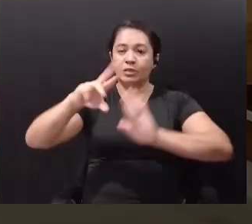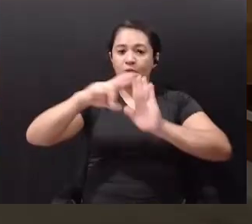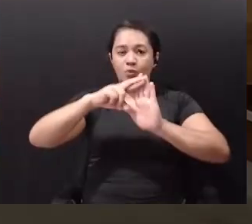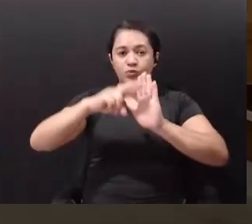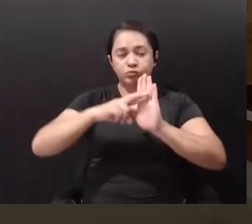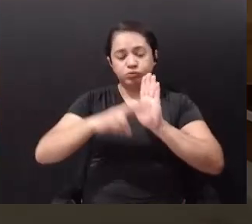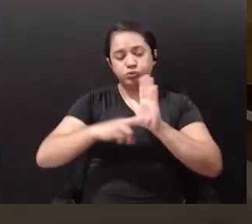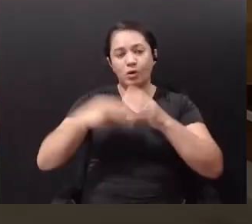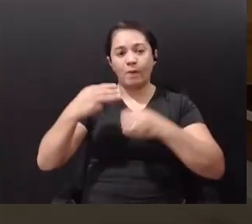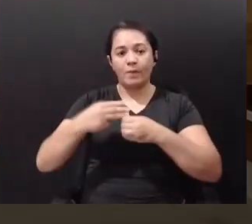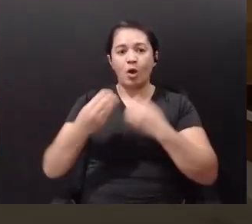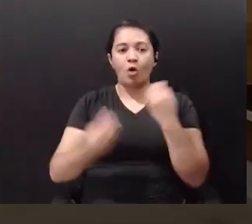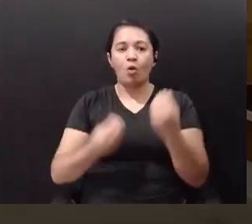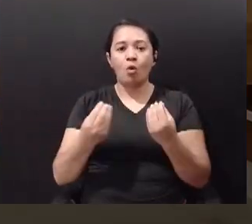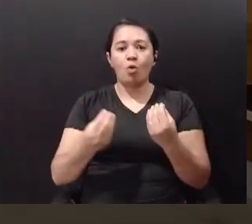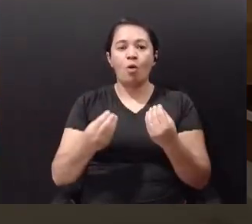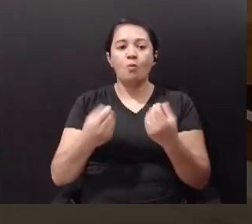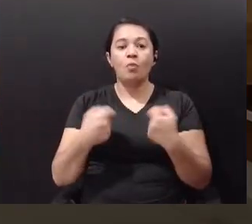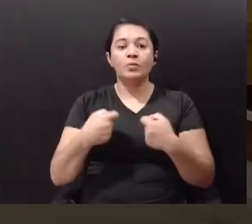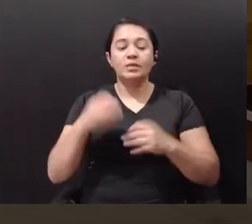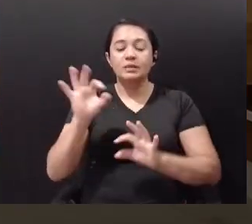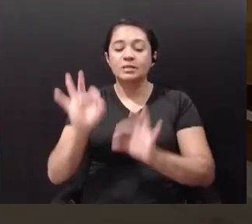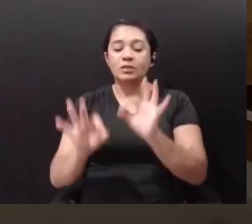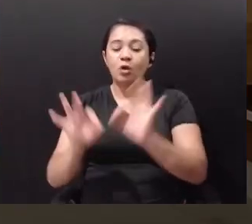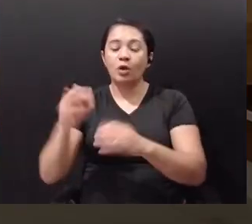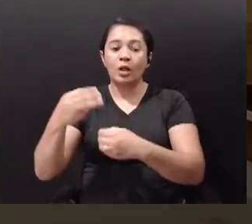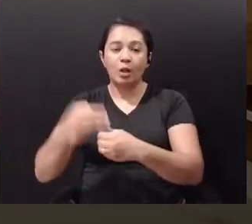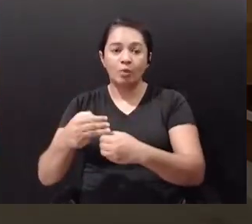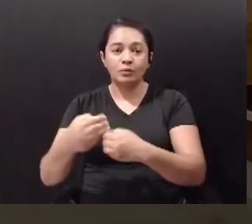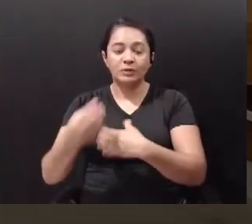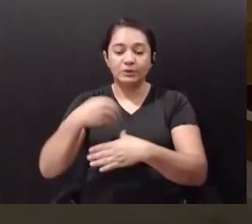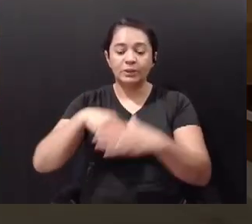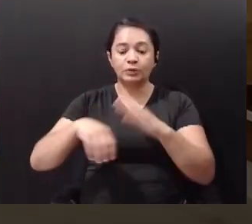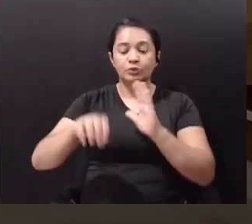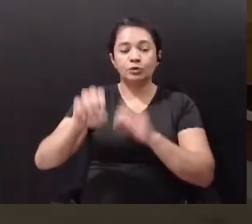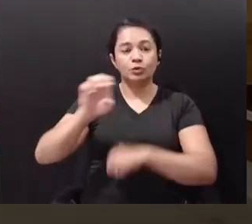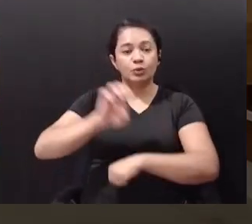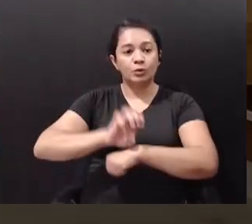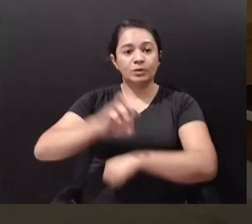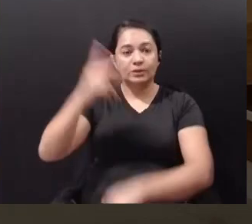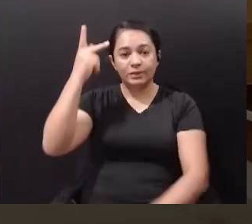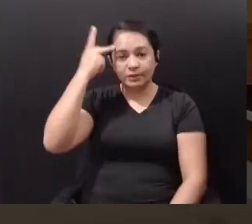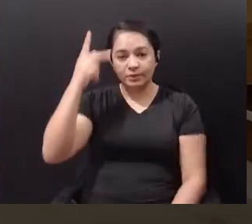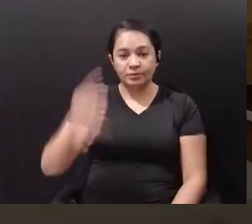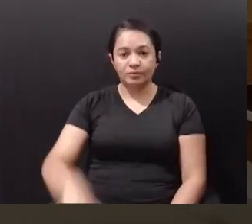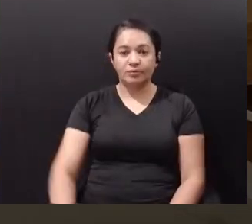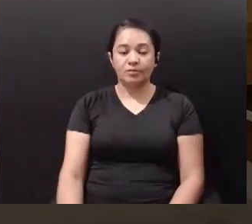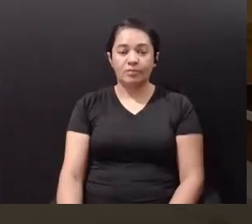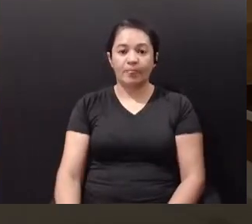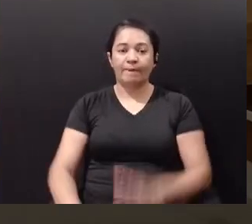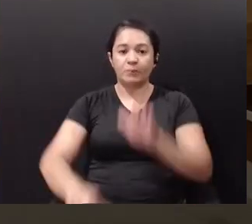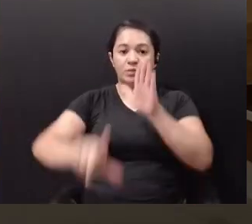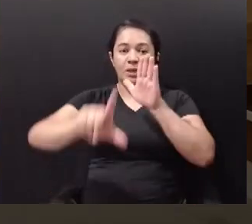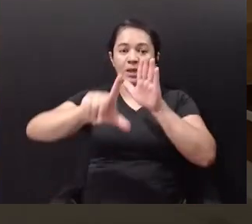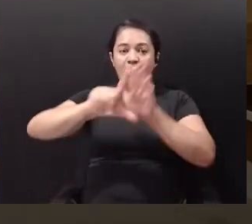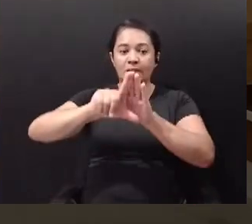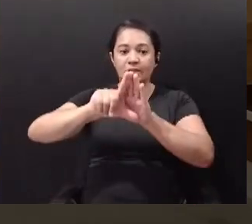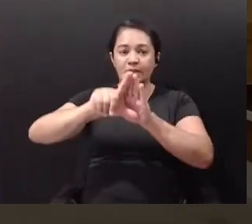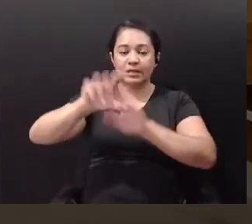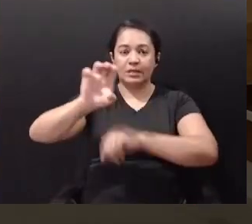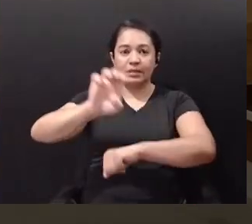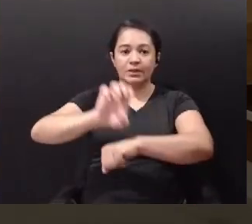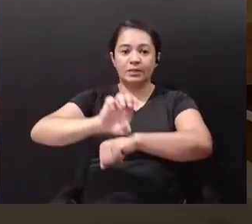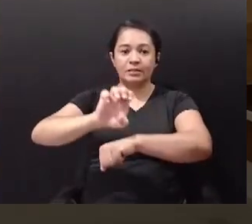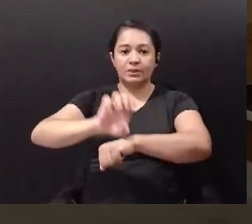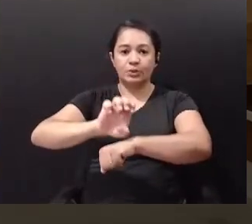deveriam se organizar os municípios no estado de São Paulo, tá? Então essa lei estadual, ela